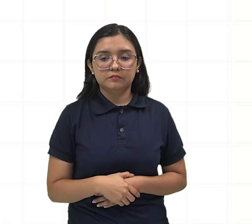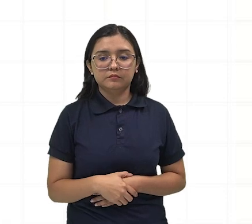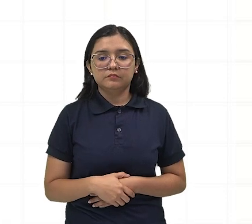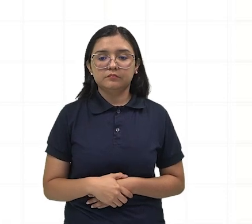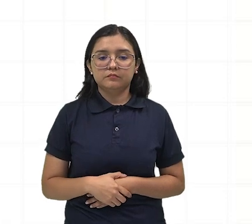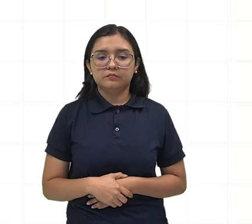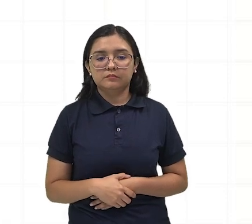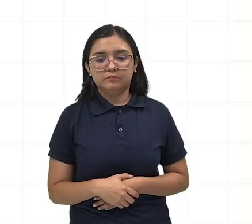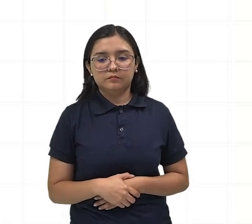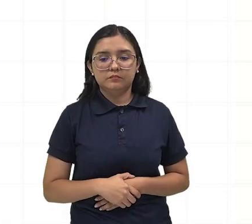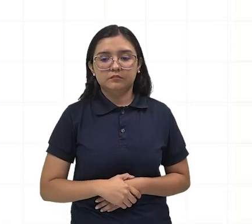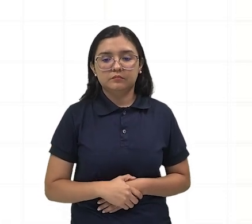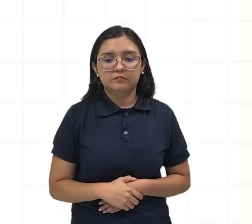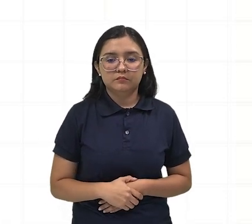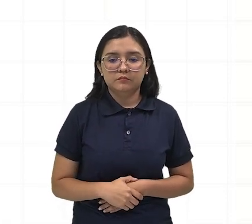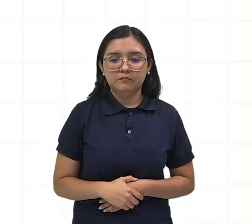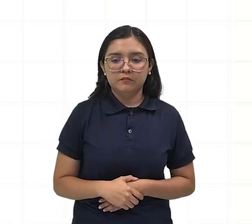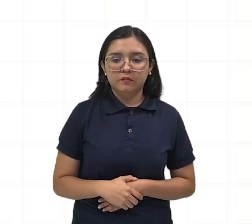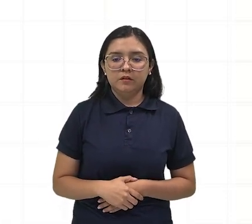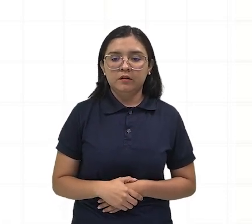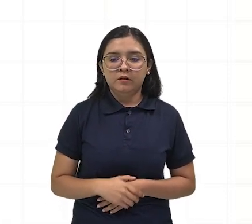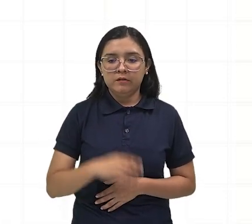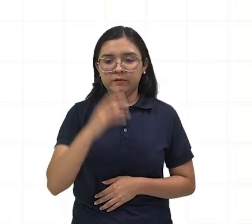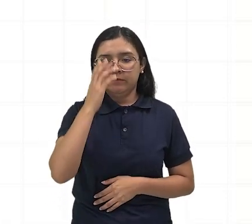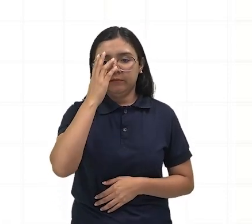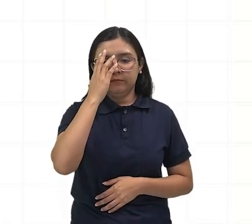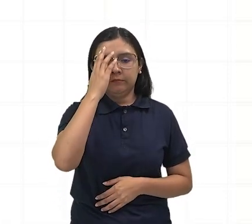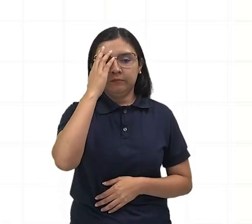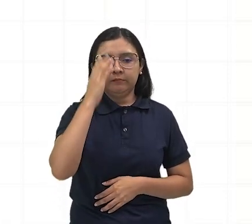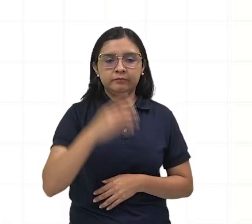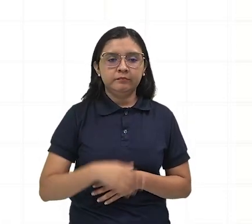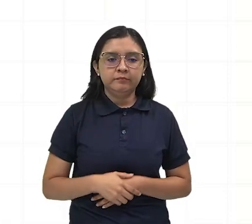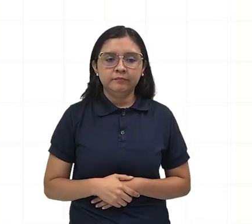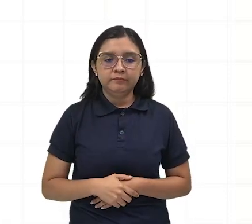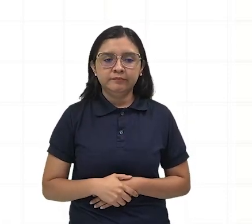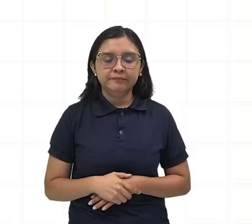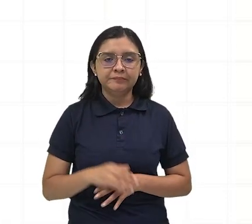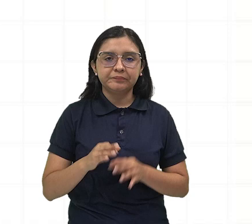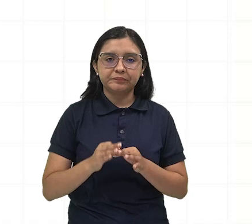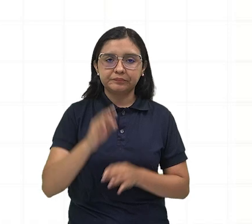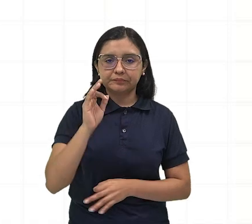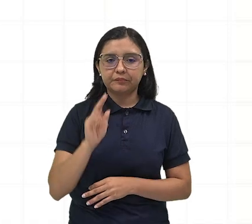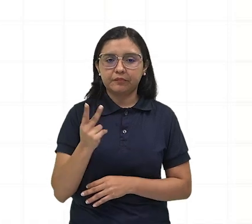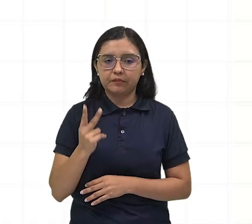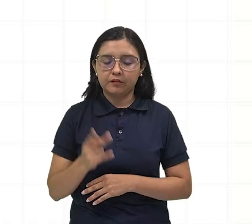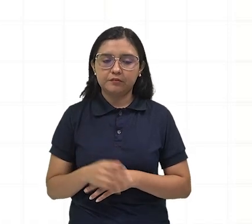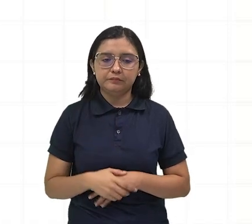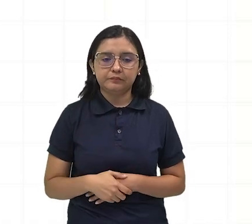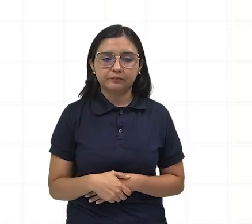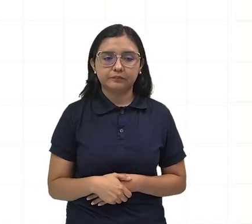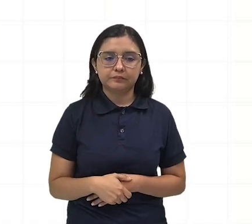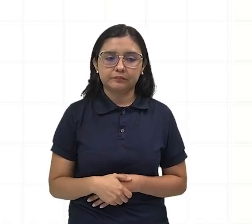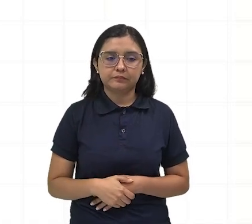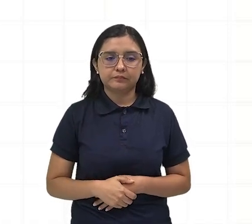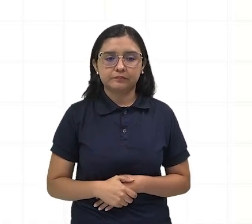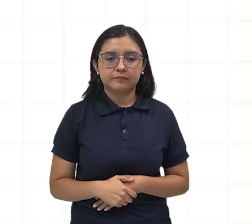H entre os planos da base. Tá? Então vamos aqui, ó.